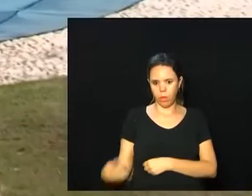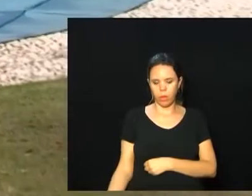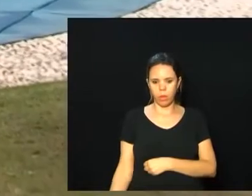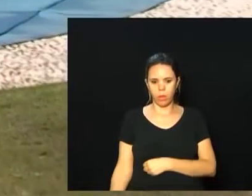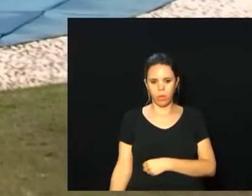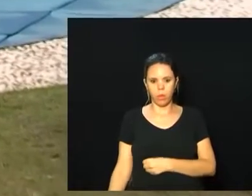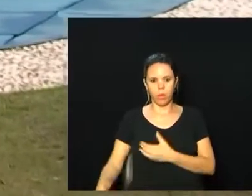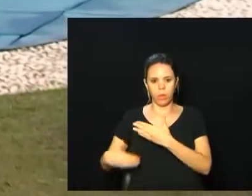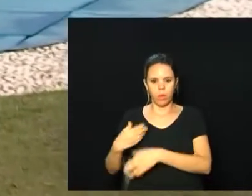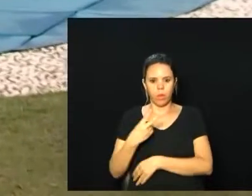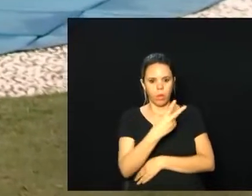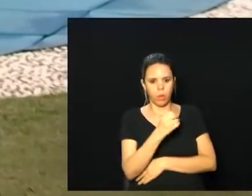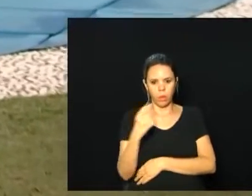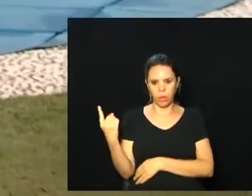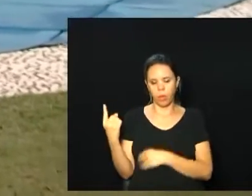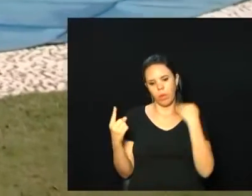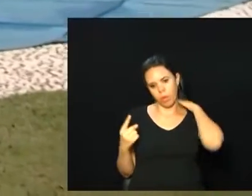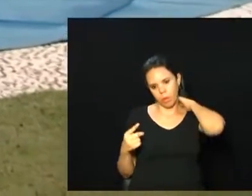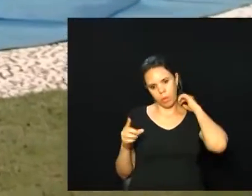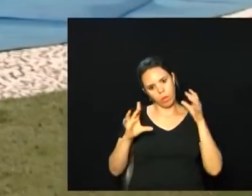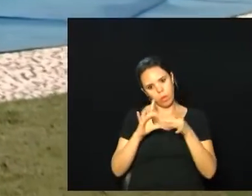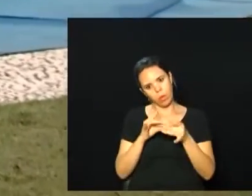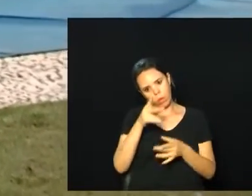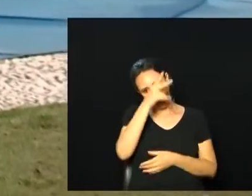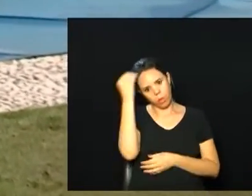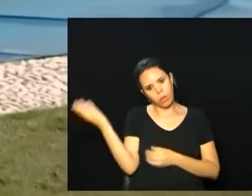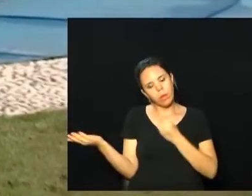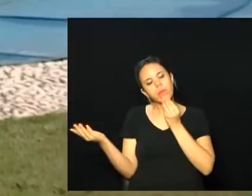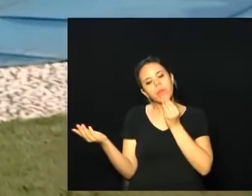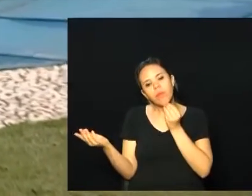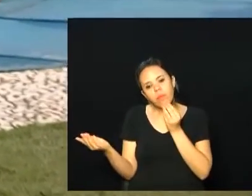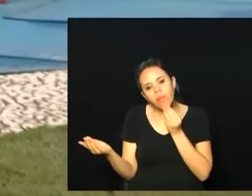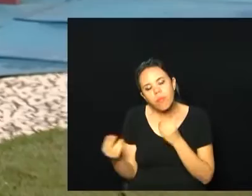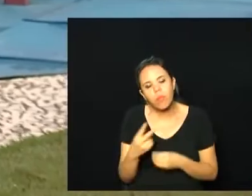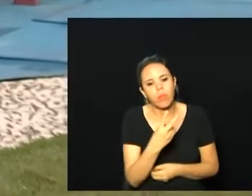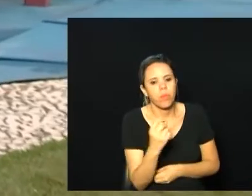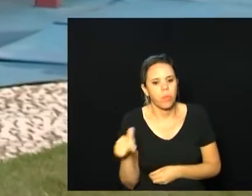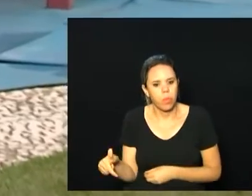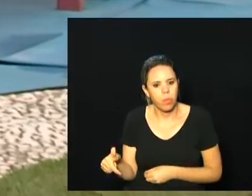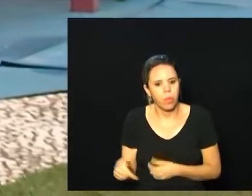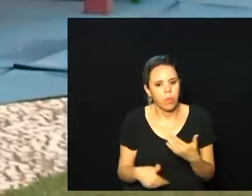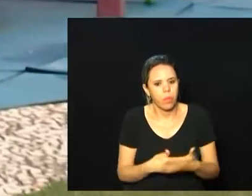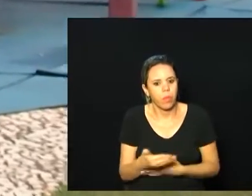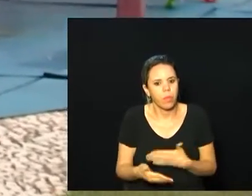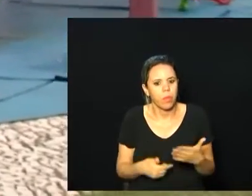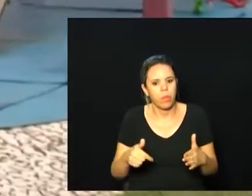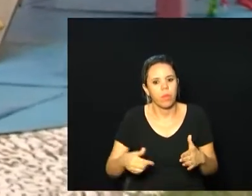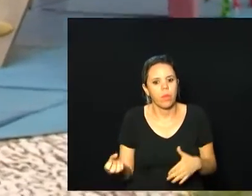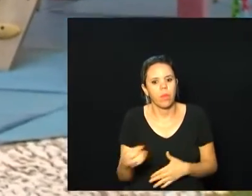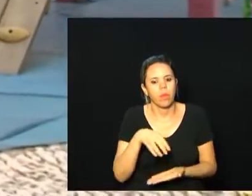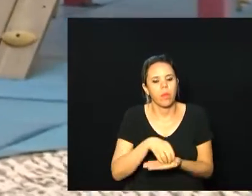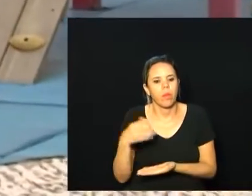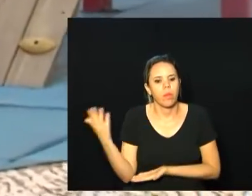e desde 2001 é conveniada à Prefeitura. Em 2017 passou a funcionar nesta nova